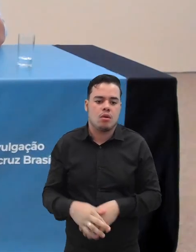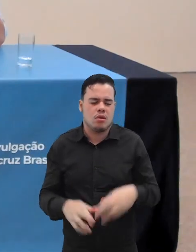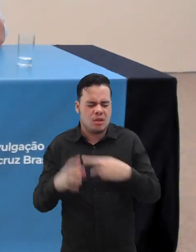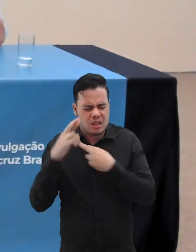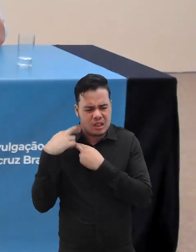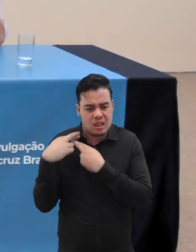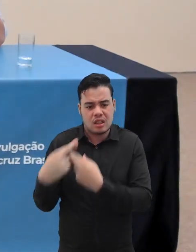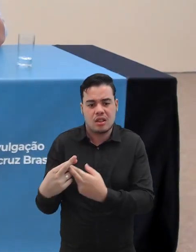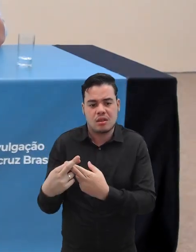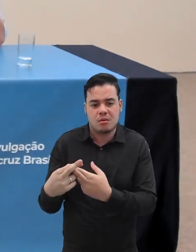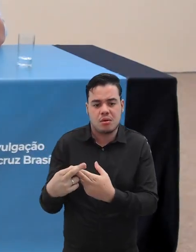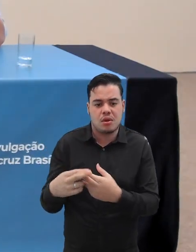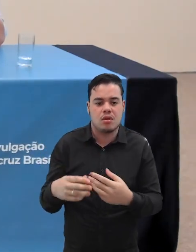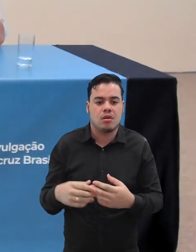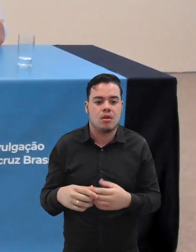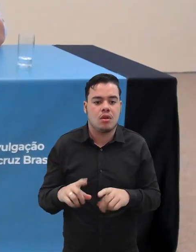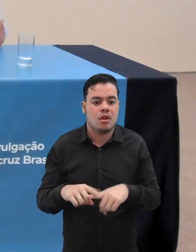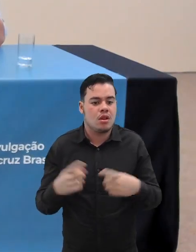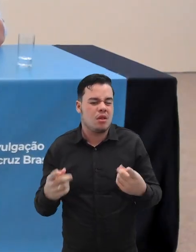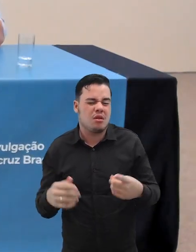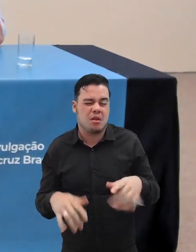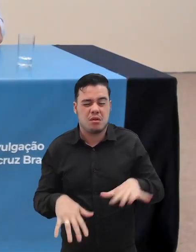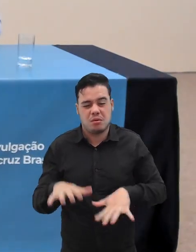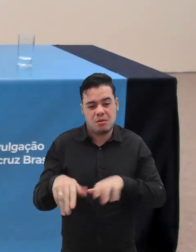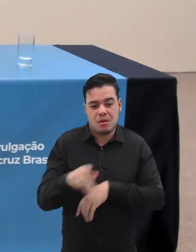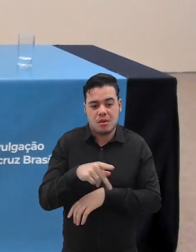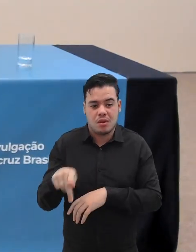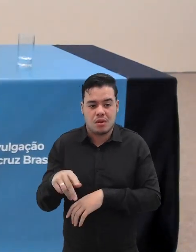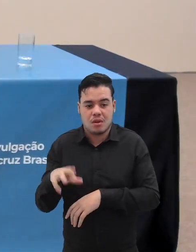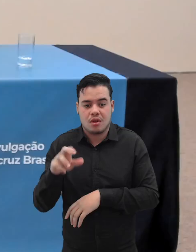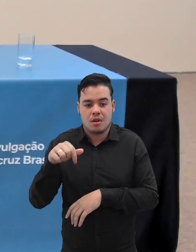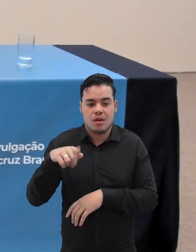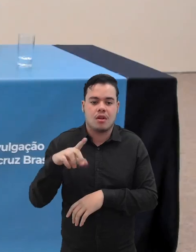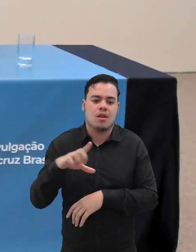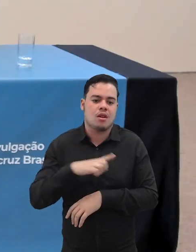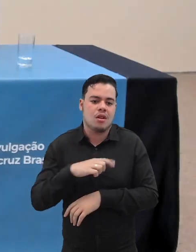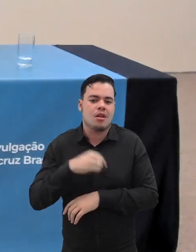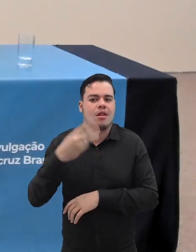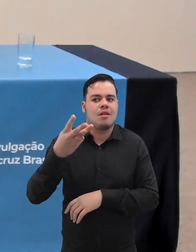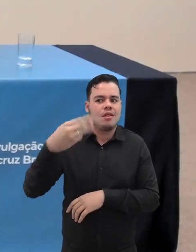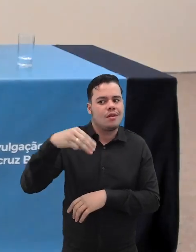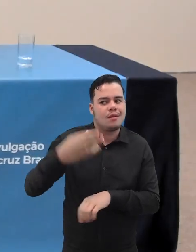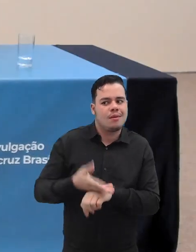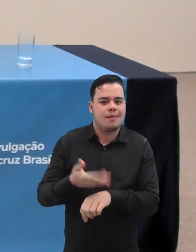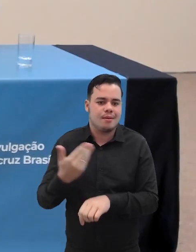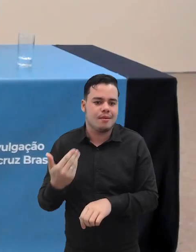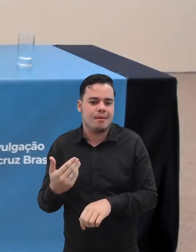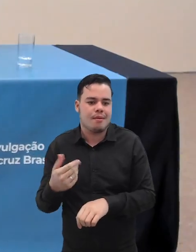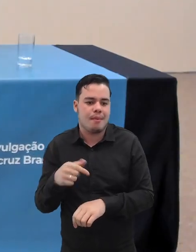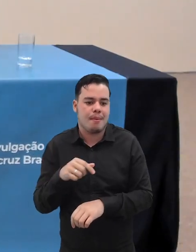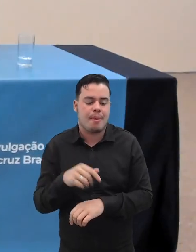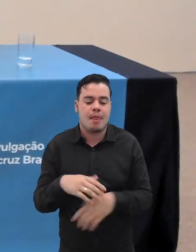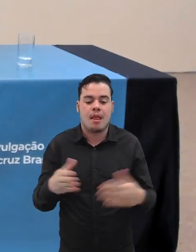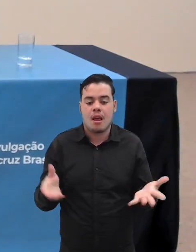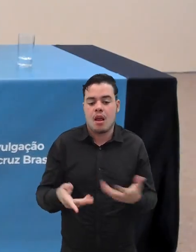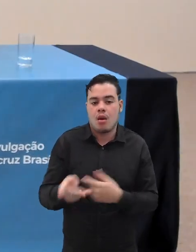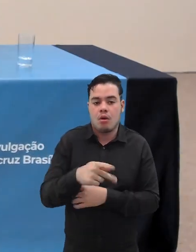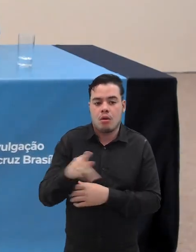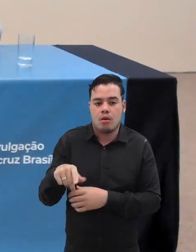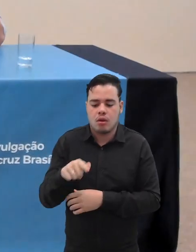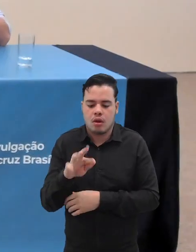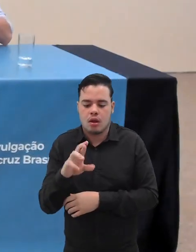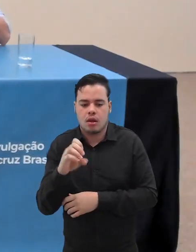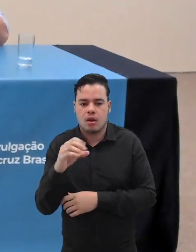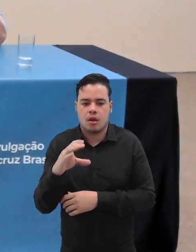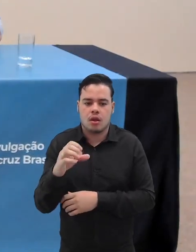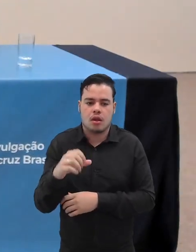mas considerando que a professora Raquel teve 3 minutos de crédito, a gente está com superávit aqui de tempo. E cabe o desafio agora à professora Graça Caldas de